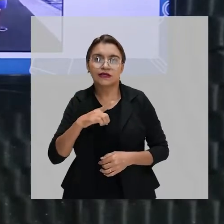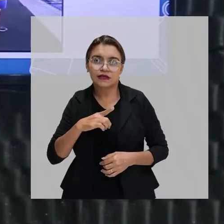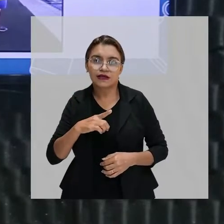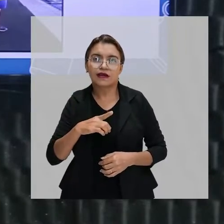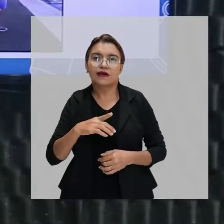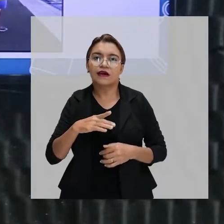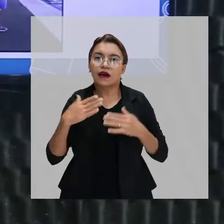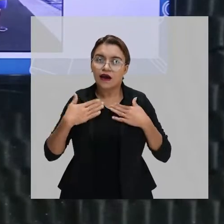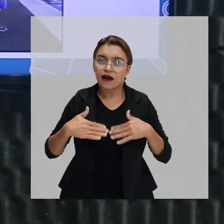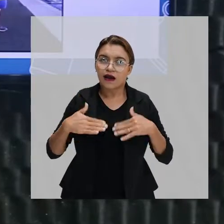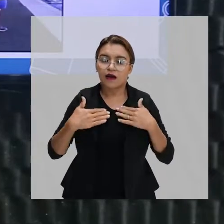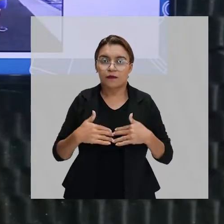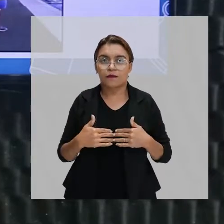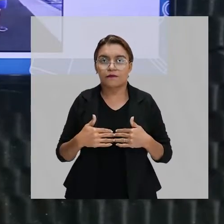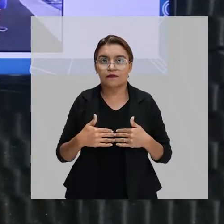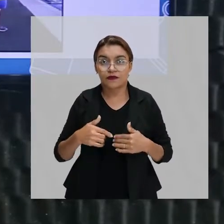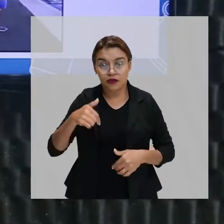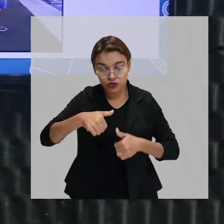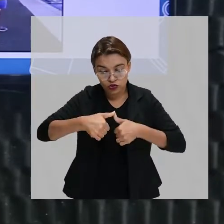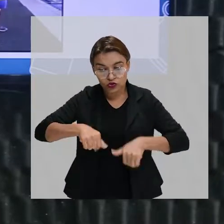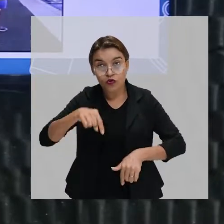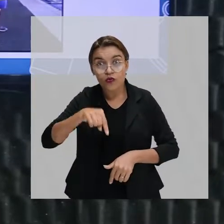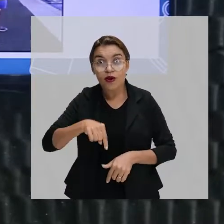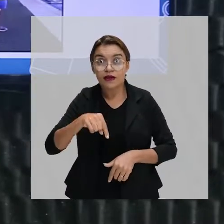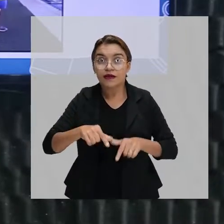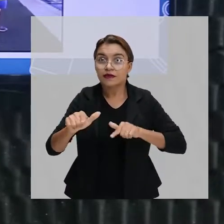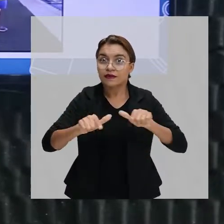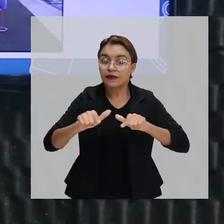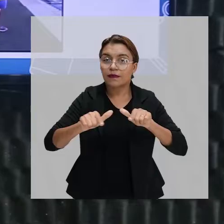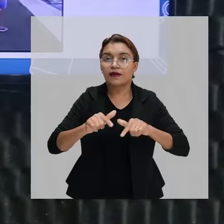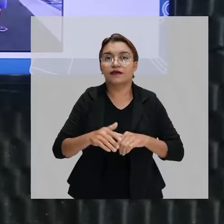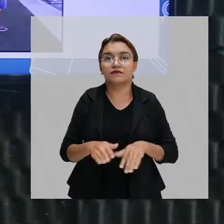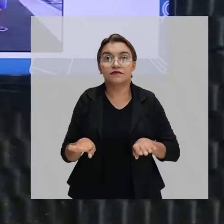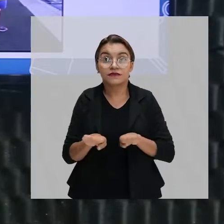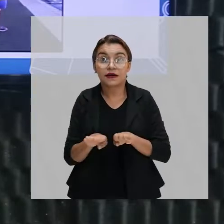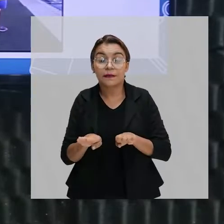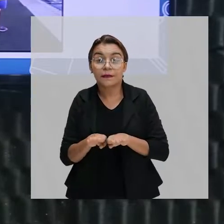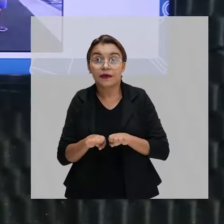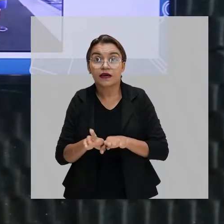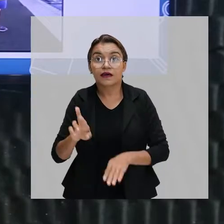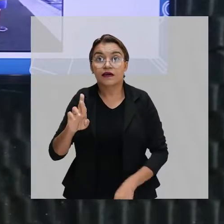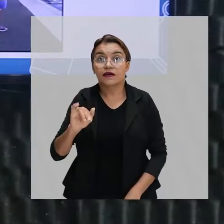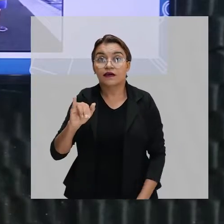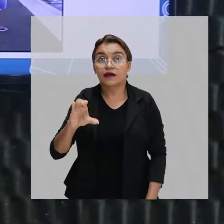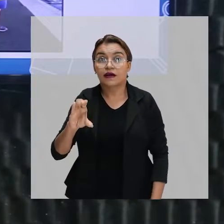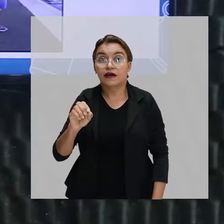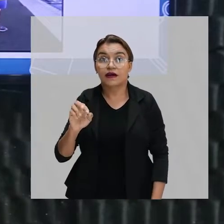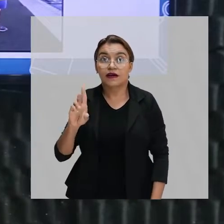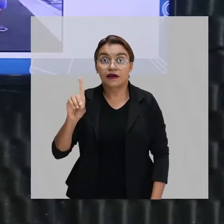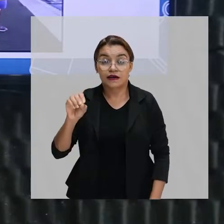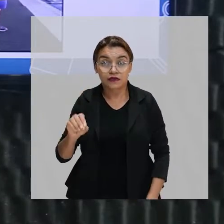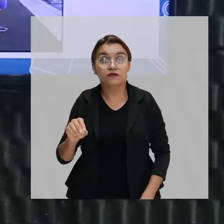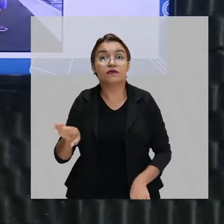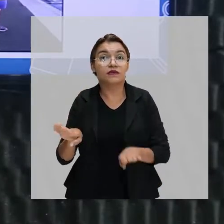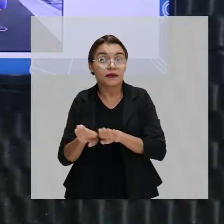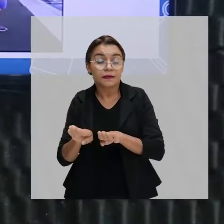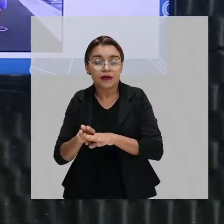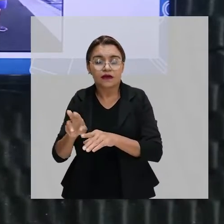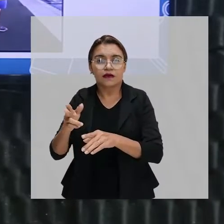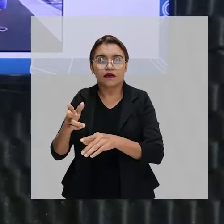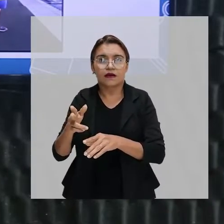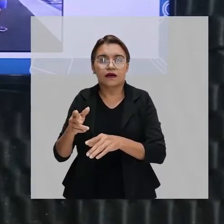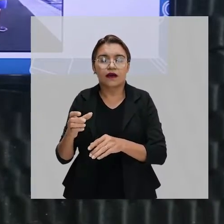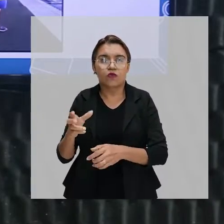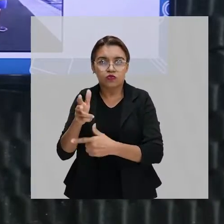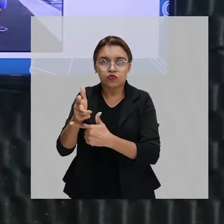eu estou aqui estou trabalhando o Ricardo tá aqui trabalhando também o câmera que está aqui a minha frente Também pratico